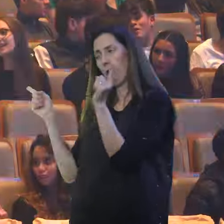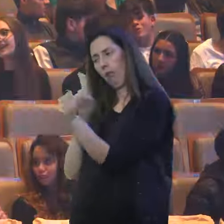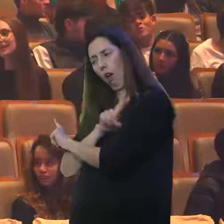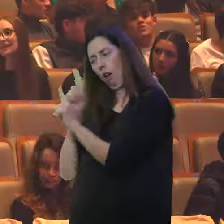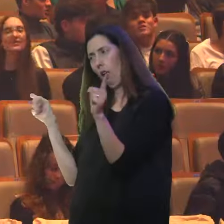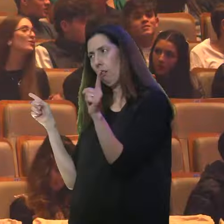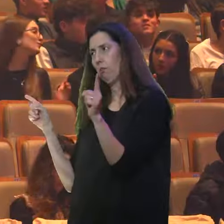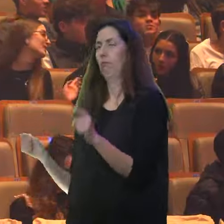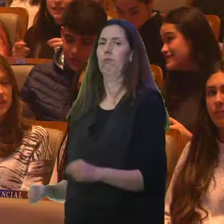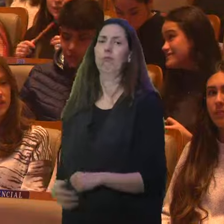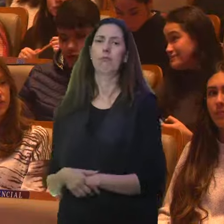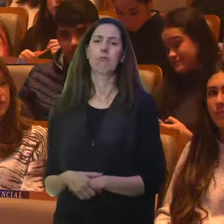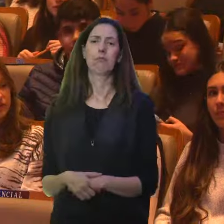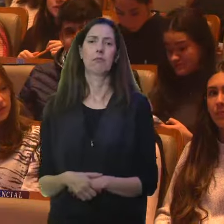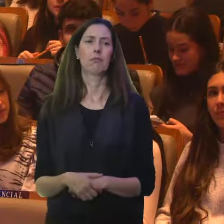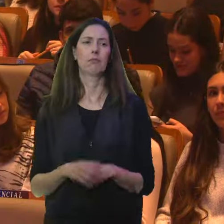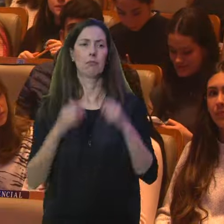inofensivos.